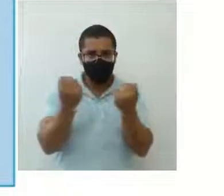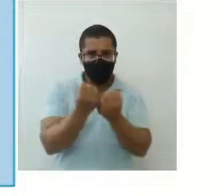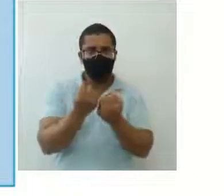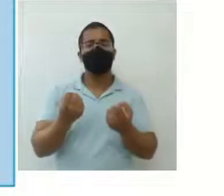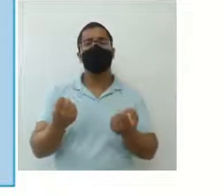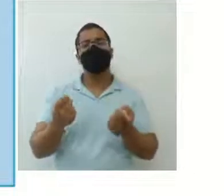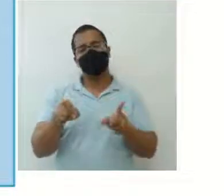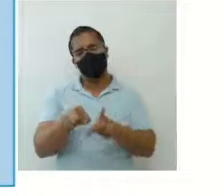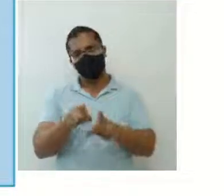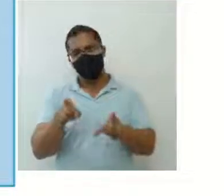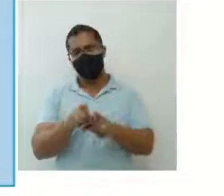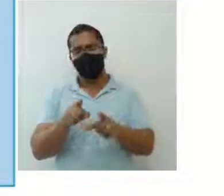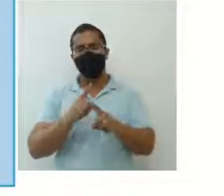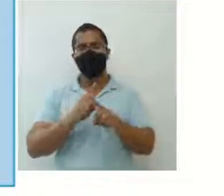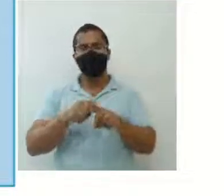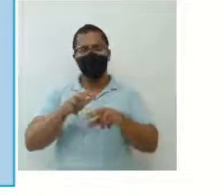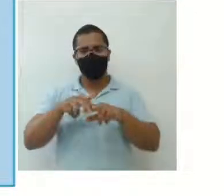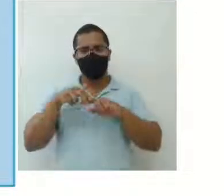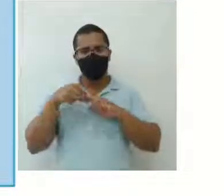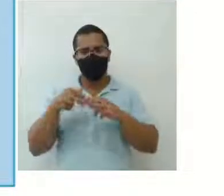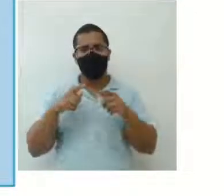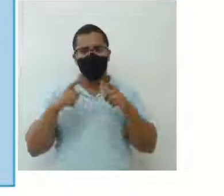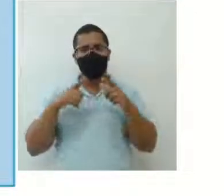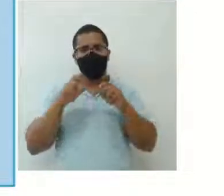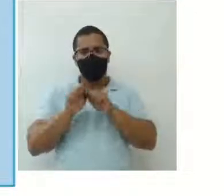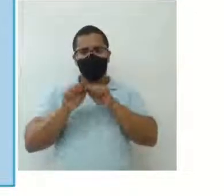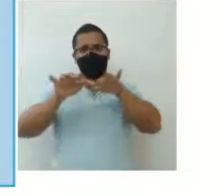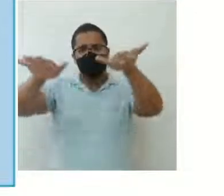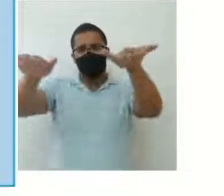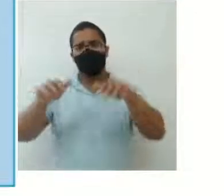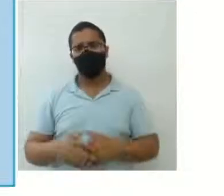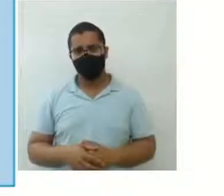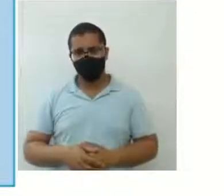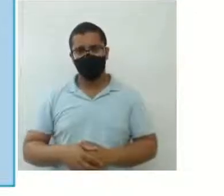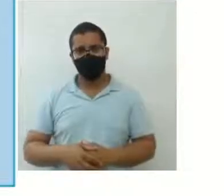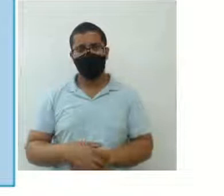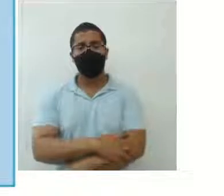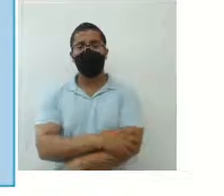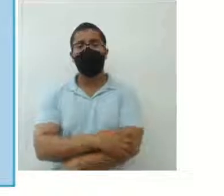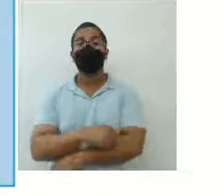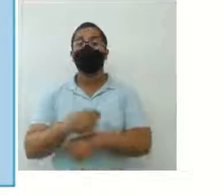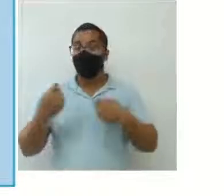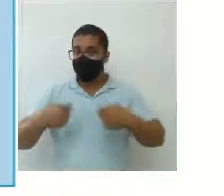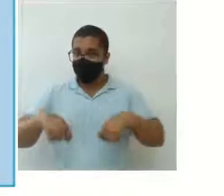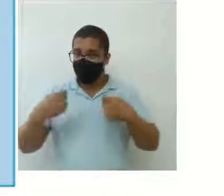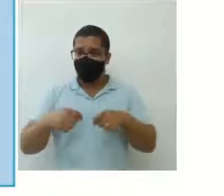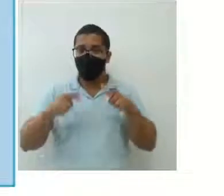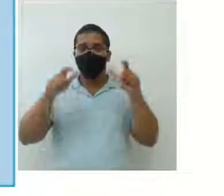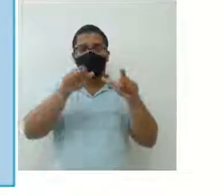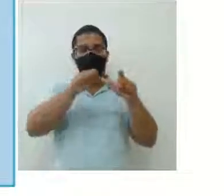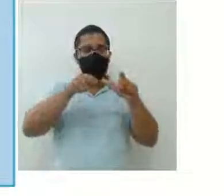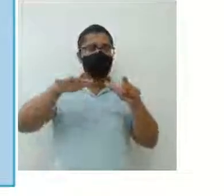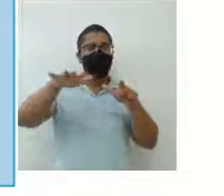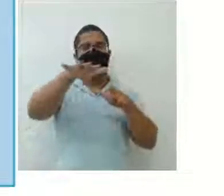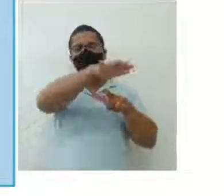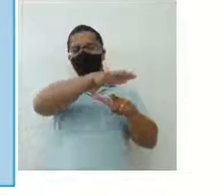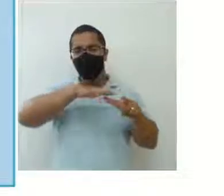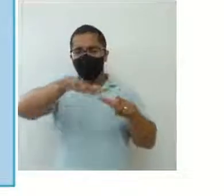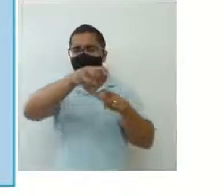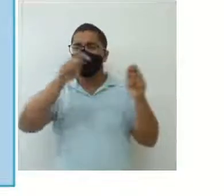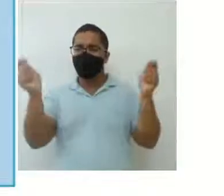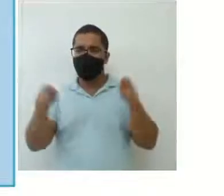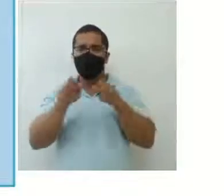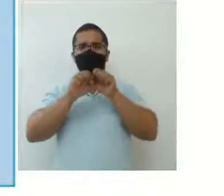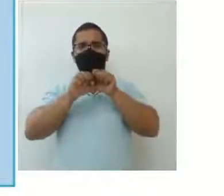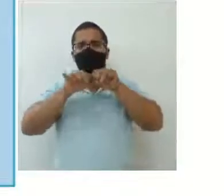Então, esse excedente demográfico, essa explosão demográfica, né? Então, na realidade, precisavam de áreas para expansão. Aí